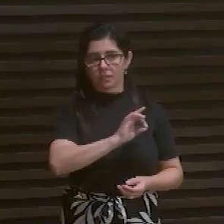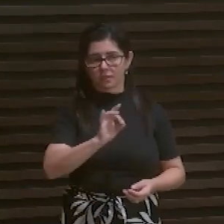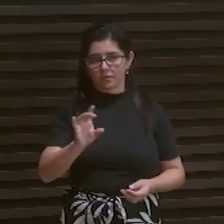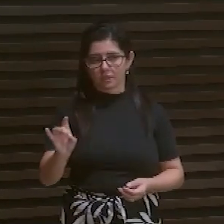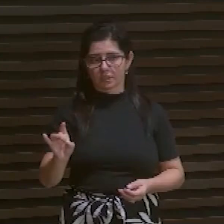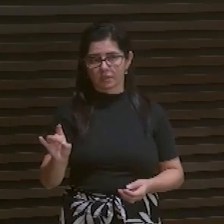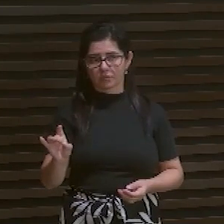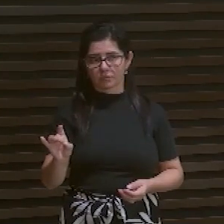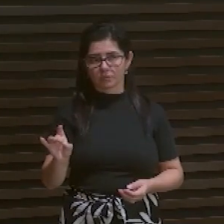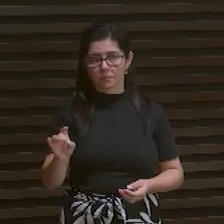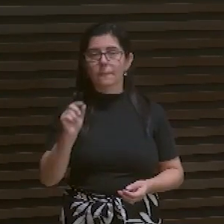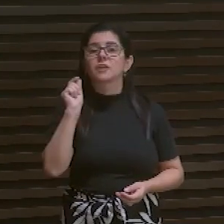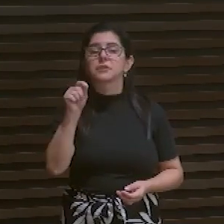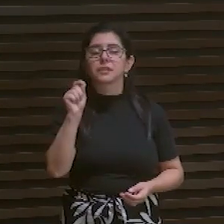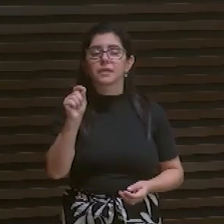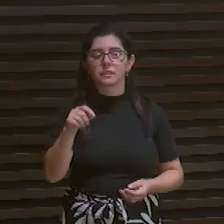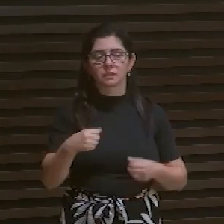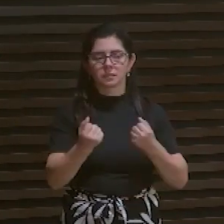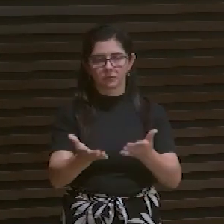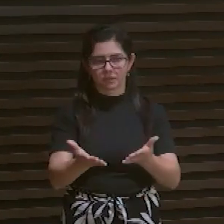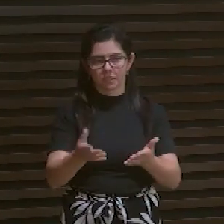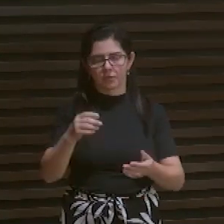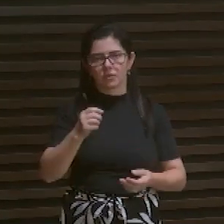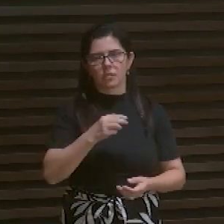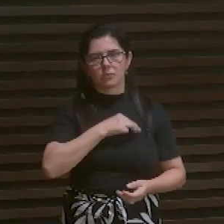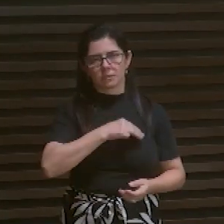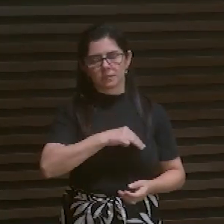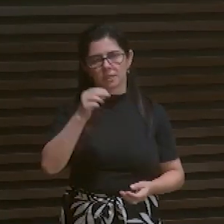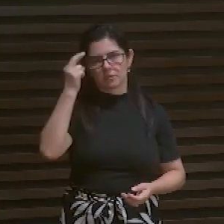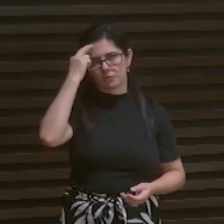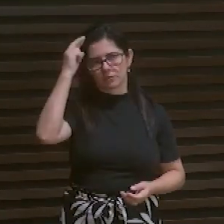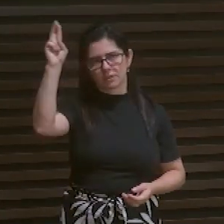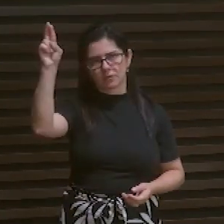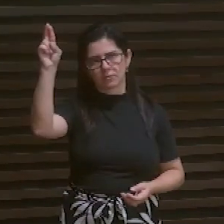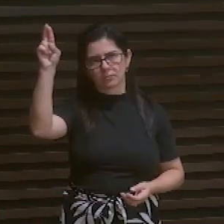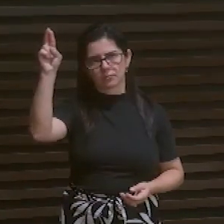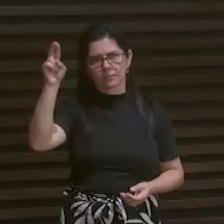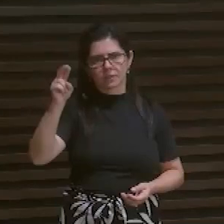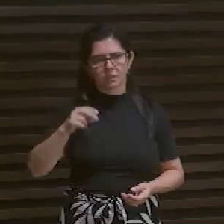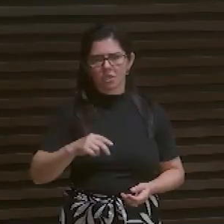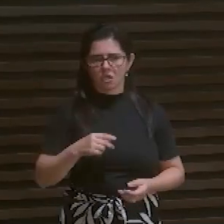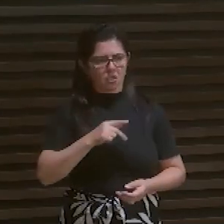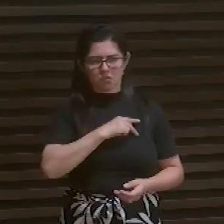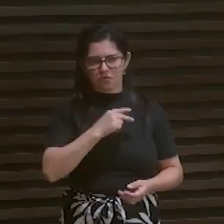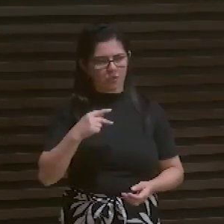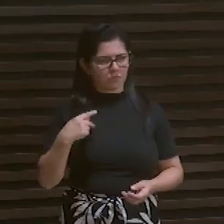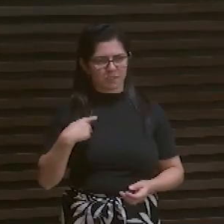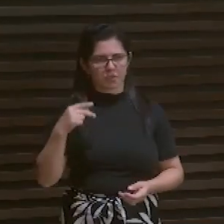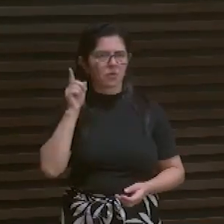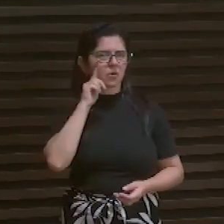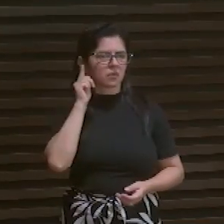que atribuiu o ministério? Foi o Senhor. Não foi o pastor Glênio que chamou o Eric e colocou